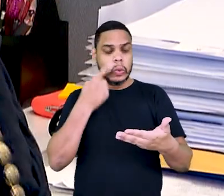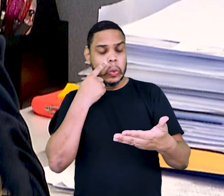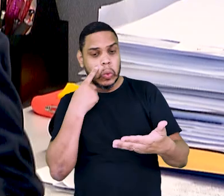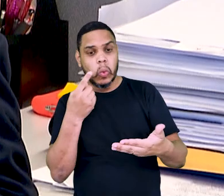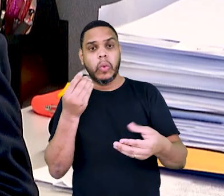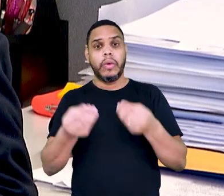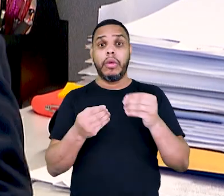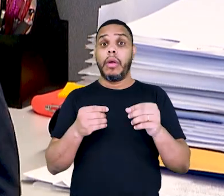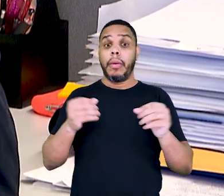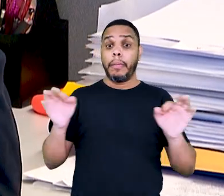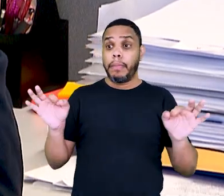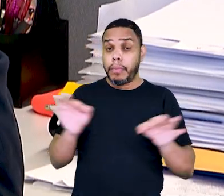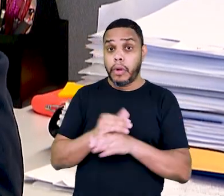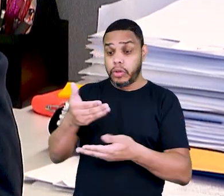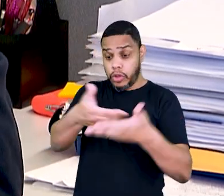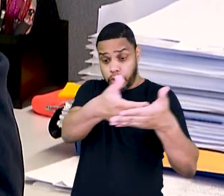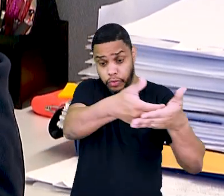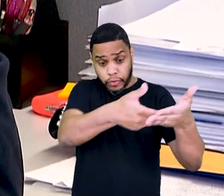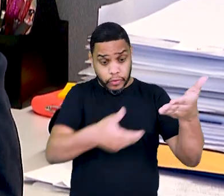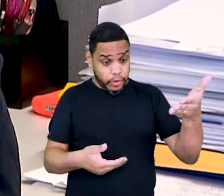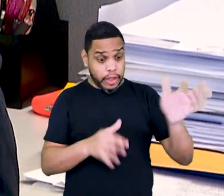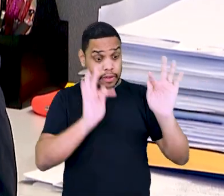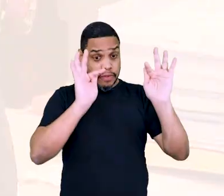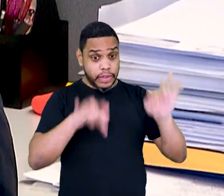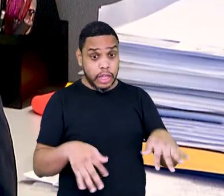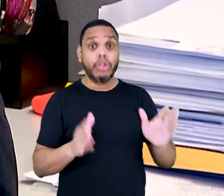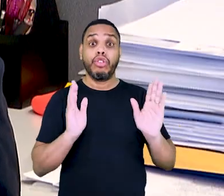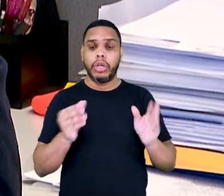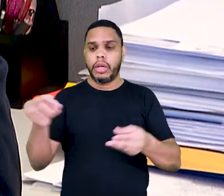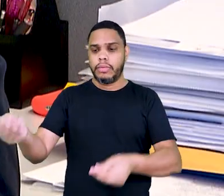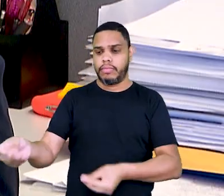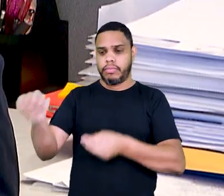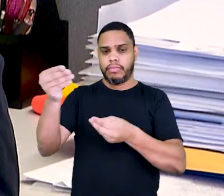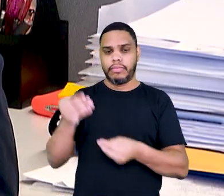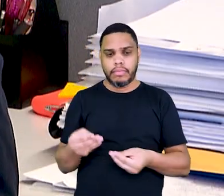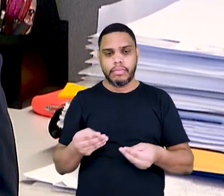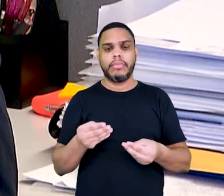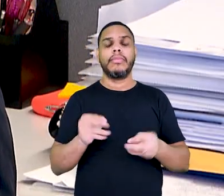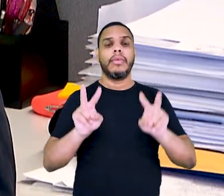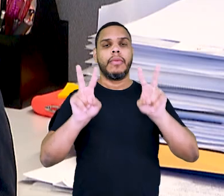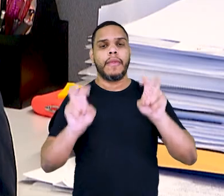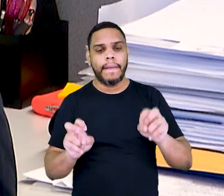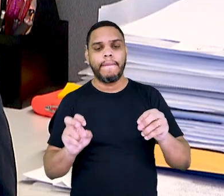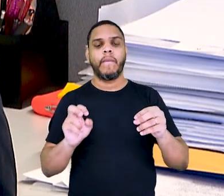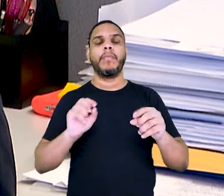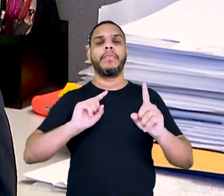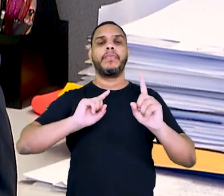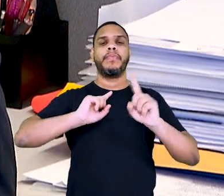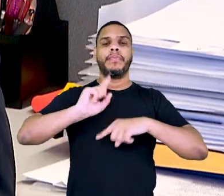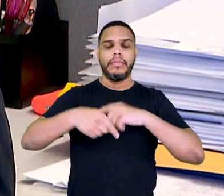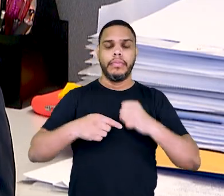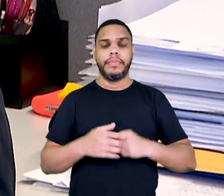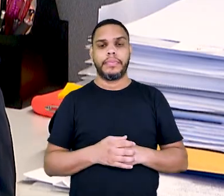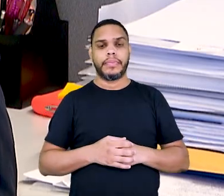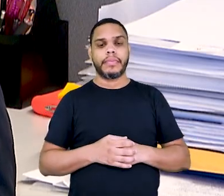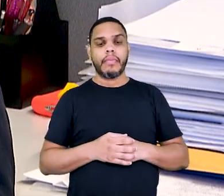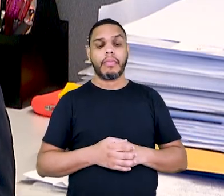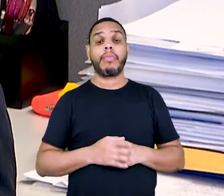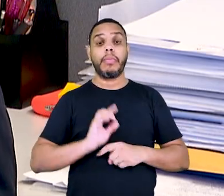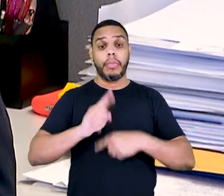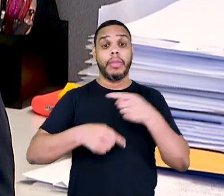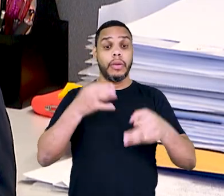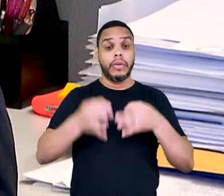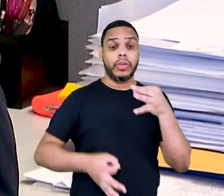ela está finalizada, aí ela é liberada para a turma. Vai entrar em pauta, aí vai ser julgada